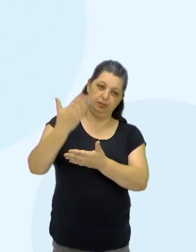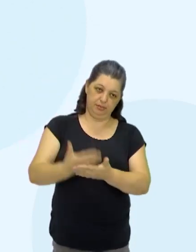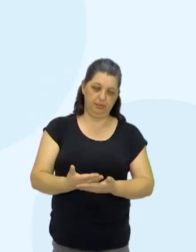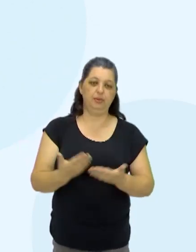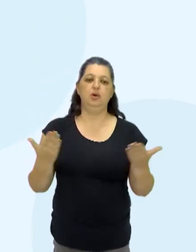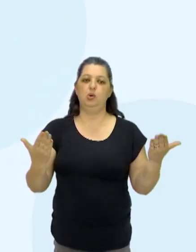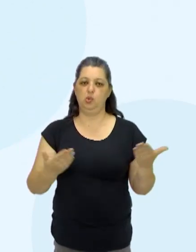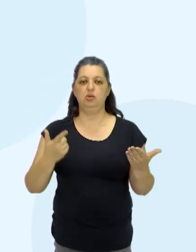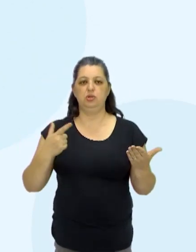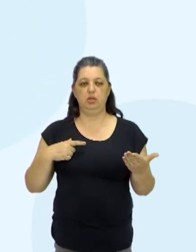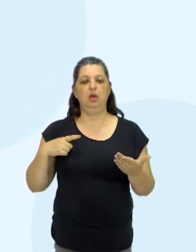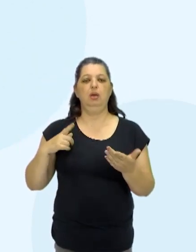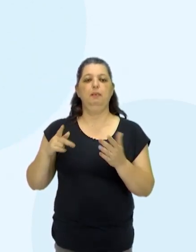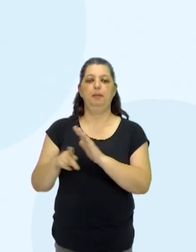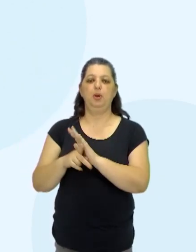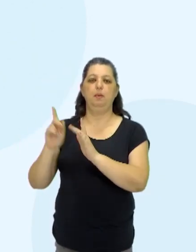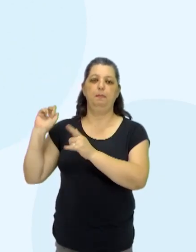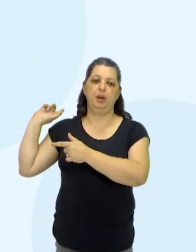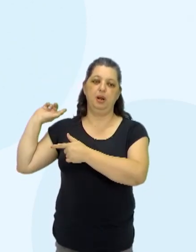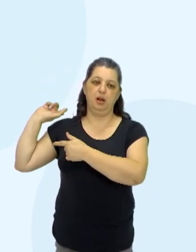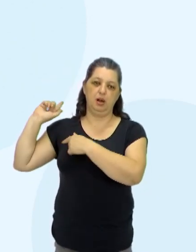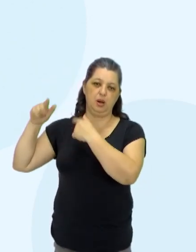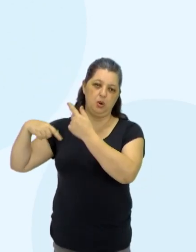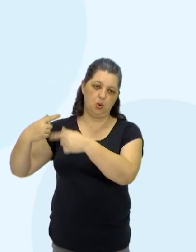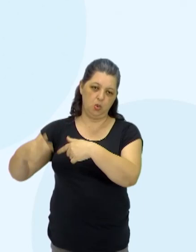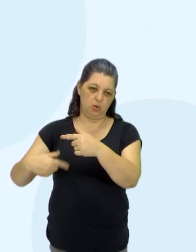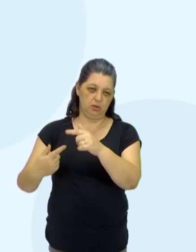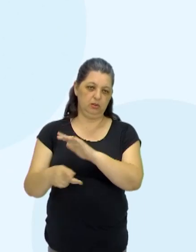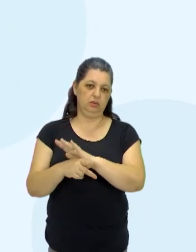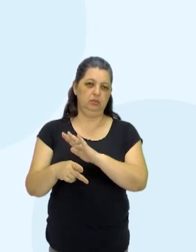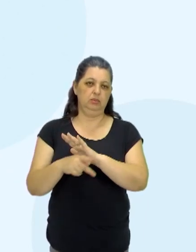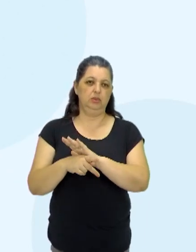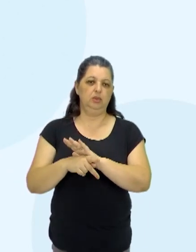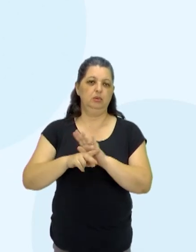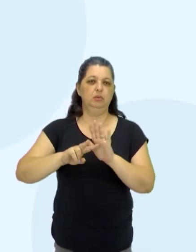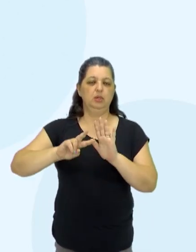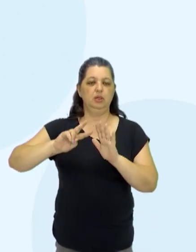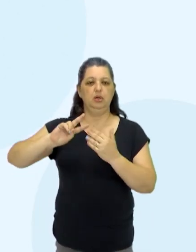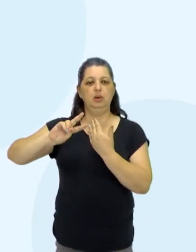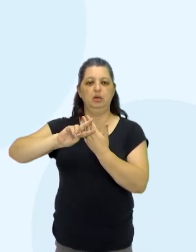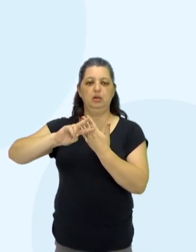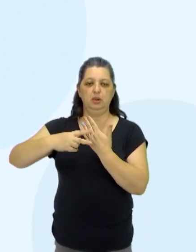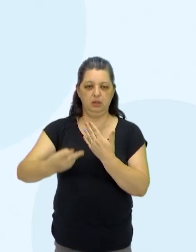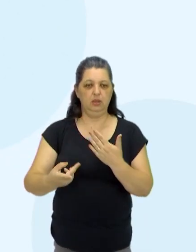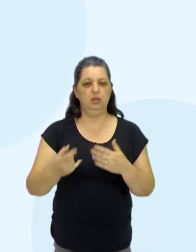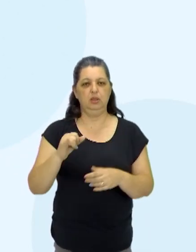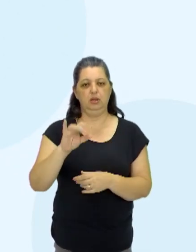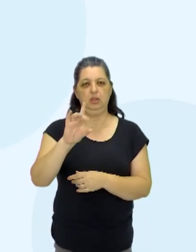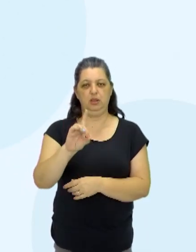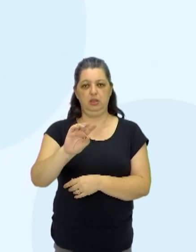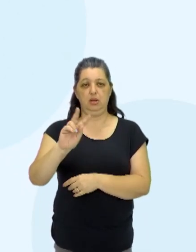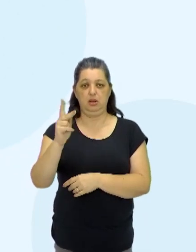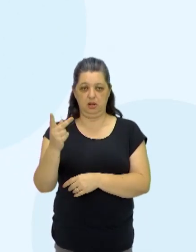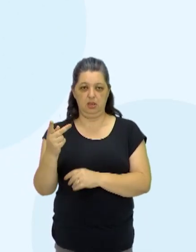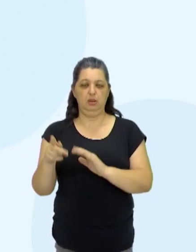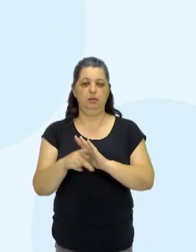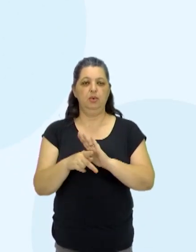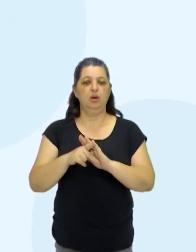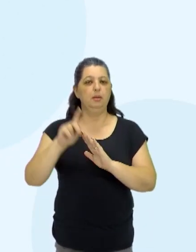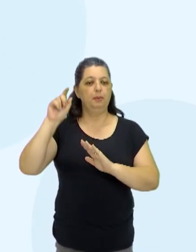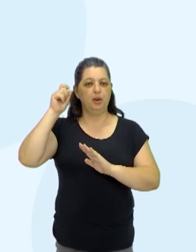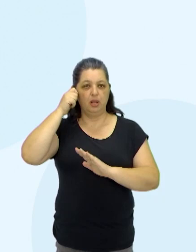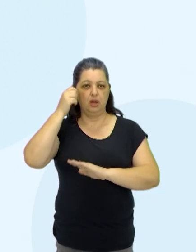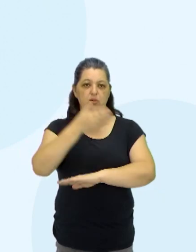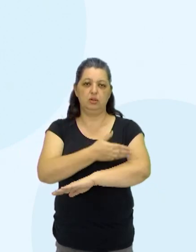escravidão quando a gente olha os números do IDH, a segregação que existe entre negros e brancos